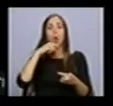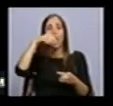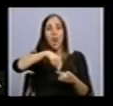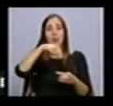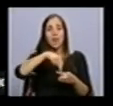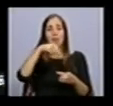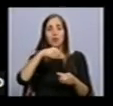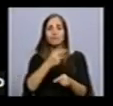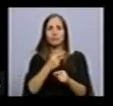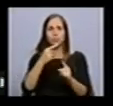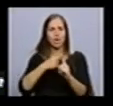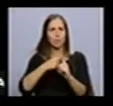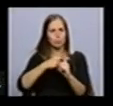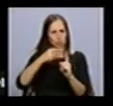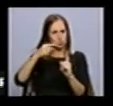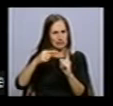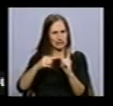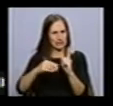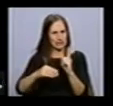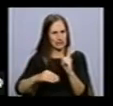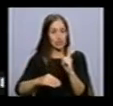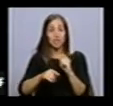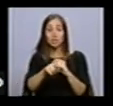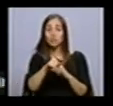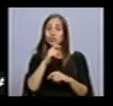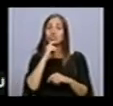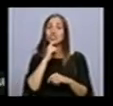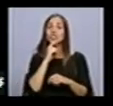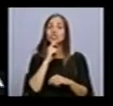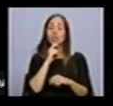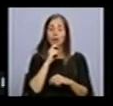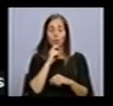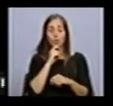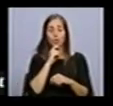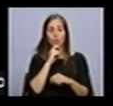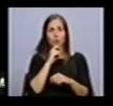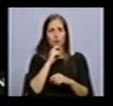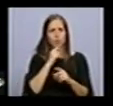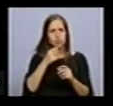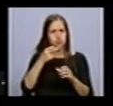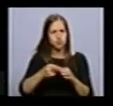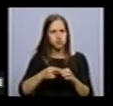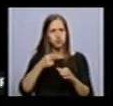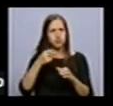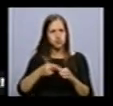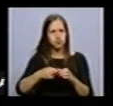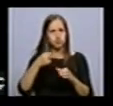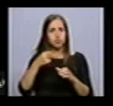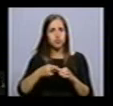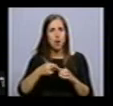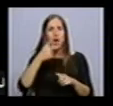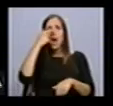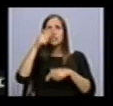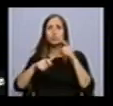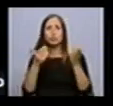baixas. Isto é um gelo primordial, Sandra. É um gelo que está lá, enfim, há já muito tempo, que os astrónomos ainda não percebem muito bem como é que